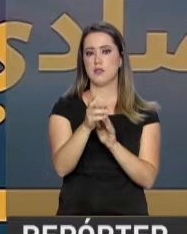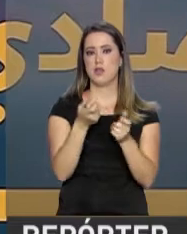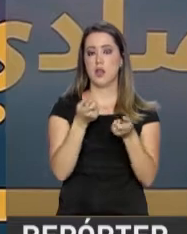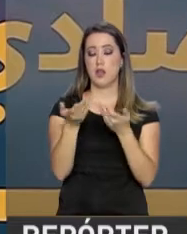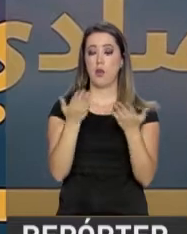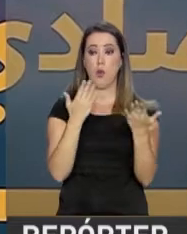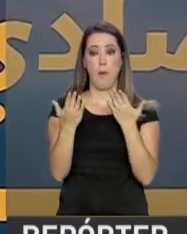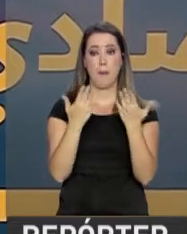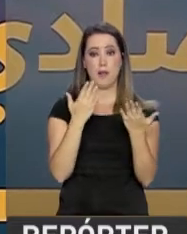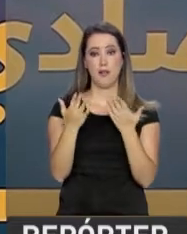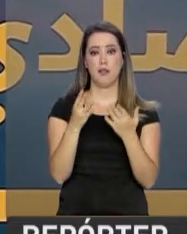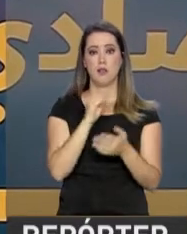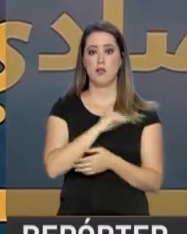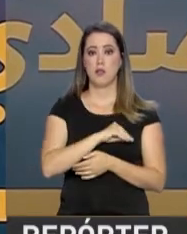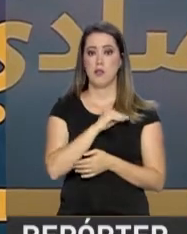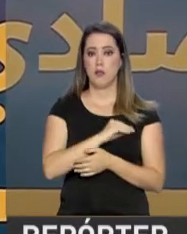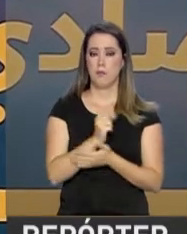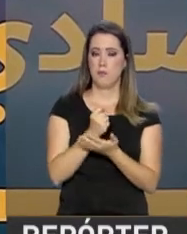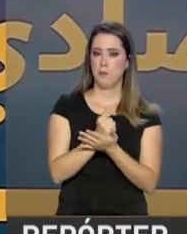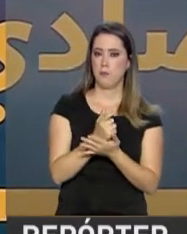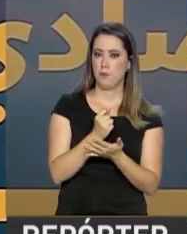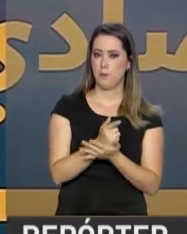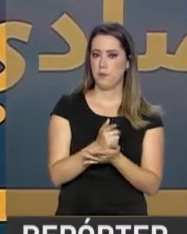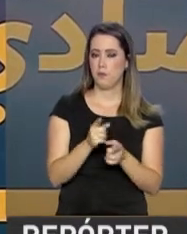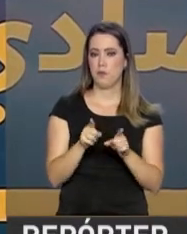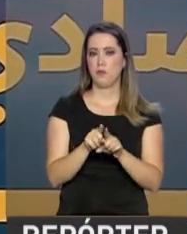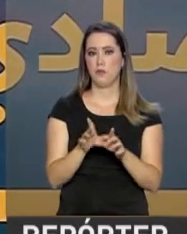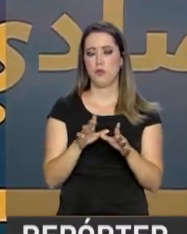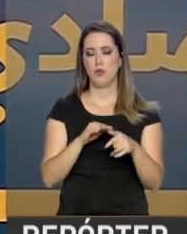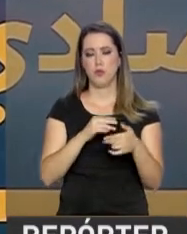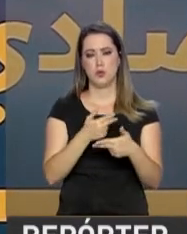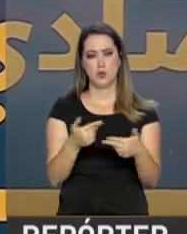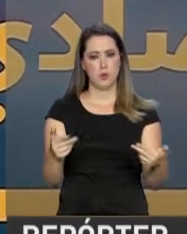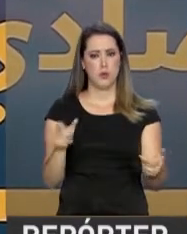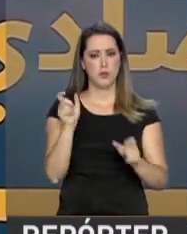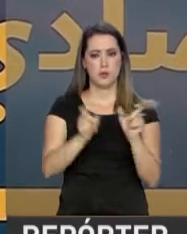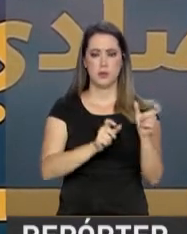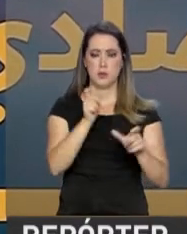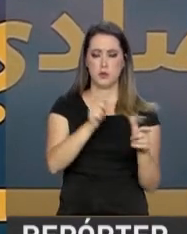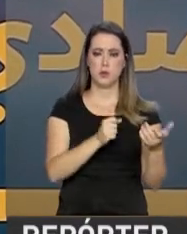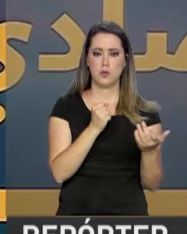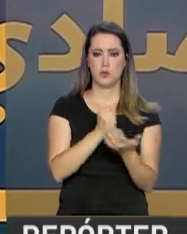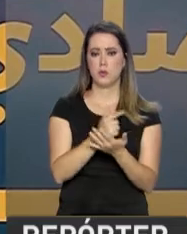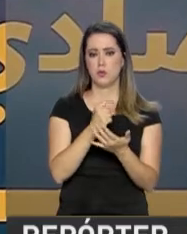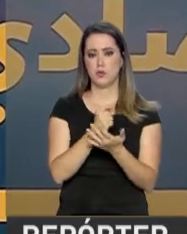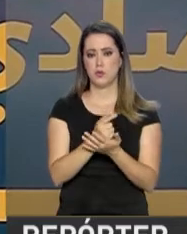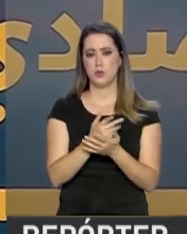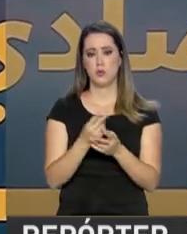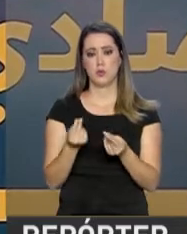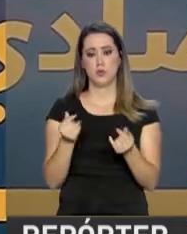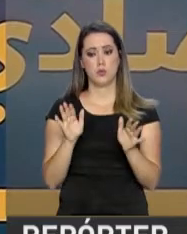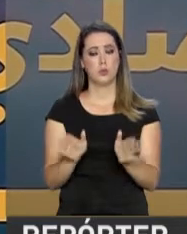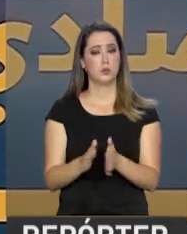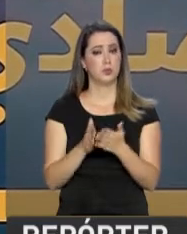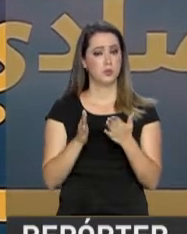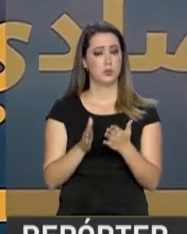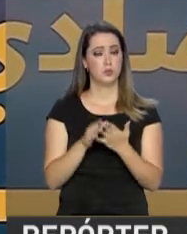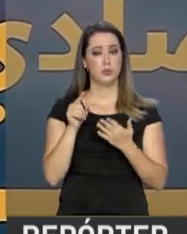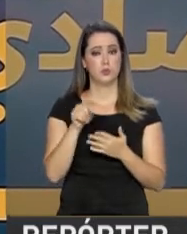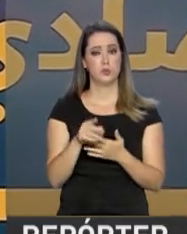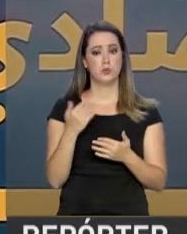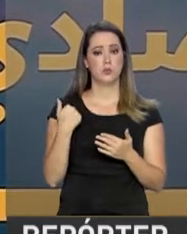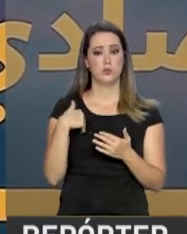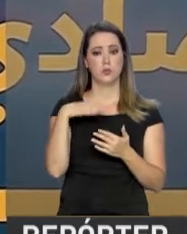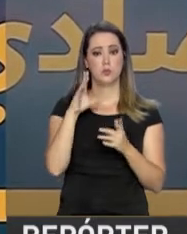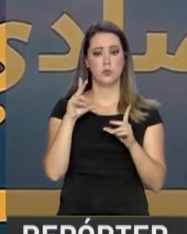renda eo consumo principalmente a cesta de consumo daqueles e meu rendimento é esse é o